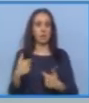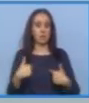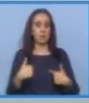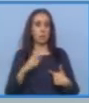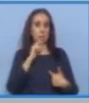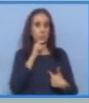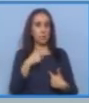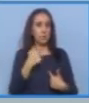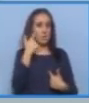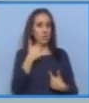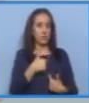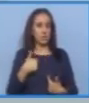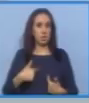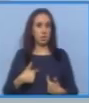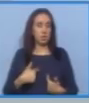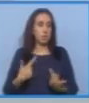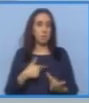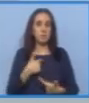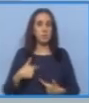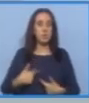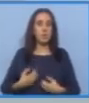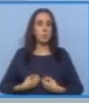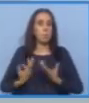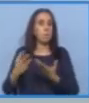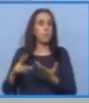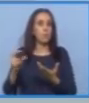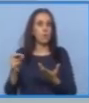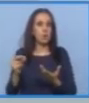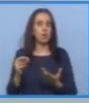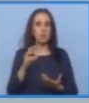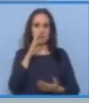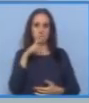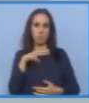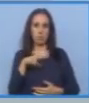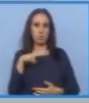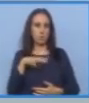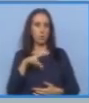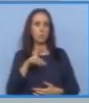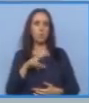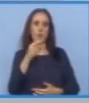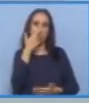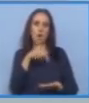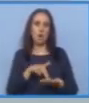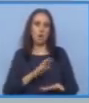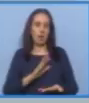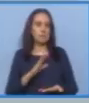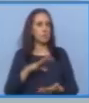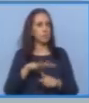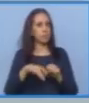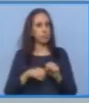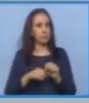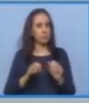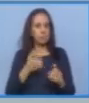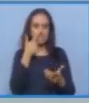olhos, podia estar na China e nunca me abrir à China. O trágico seria estar em Portugal sem nunca estar em Portugal. Estar com os outros, não é? Acho